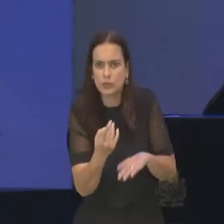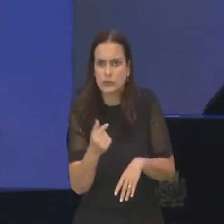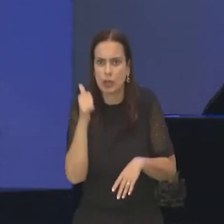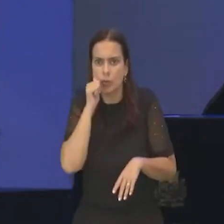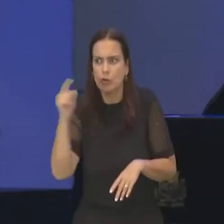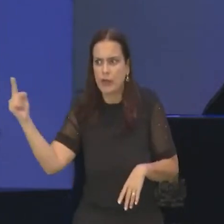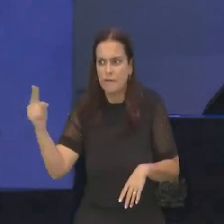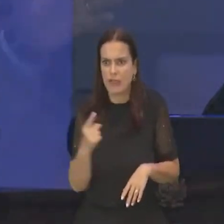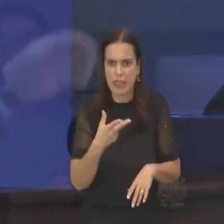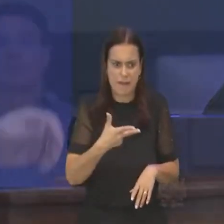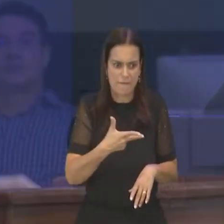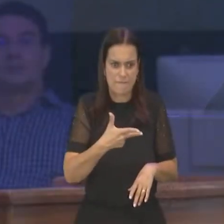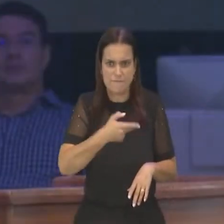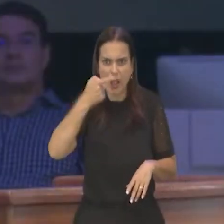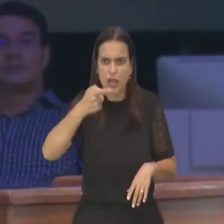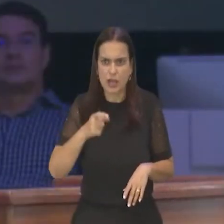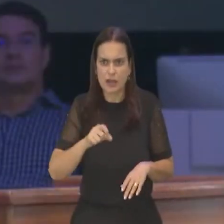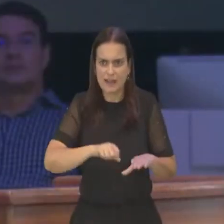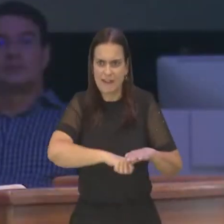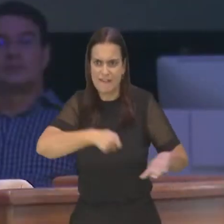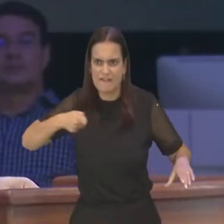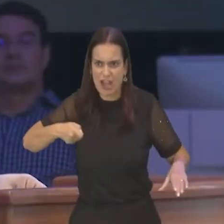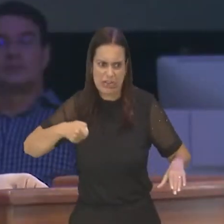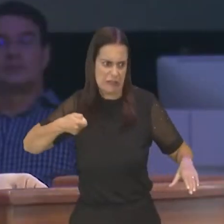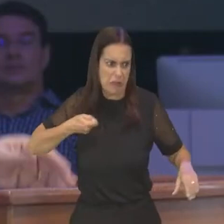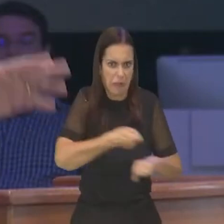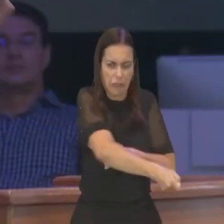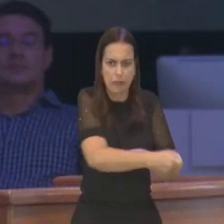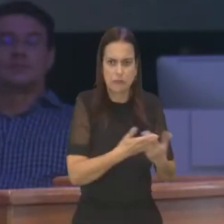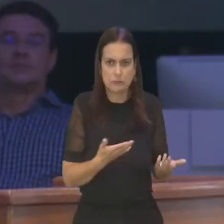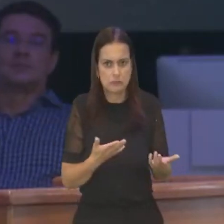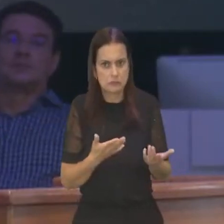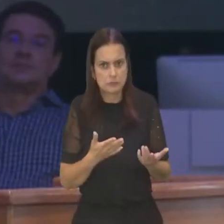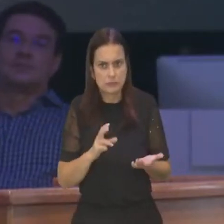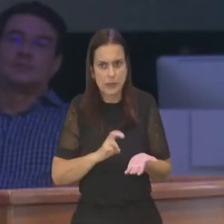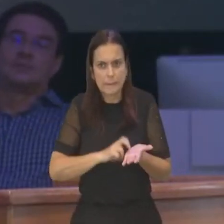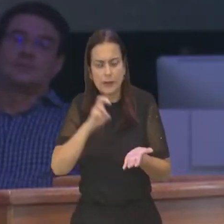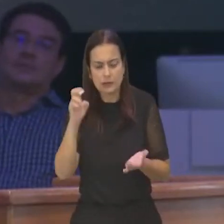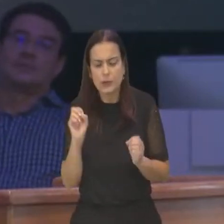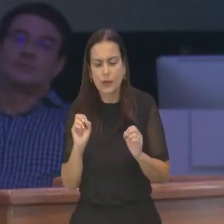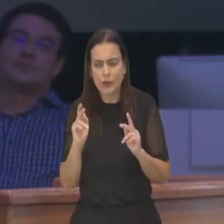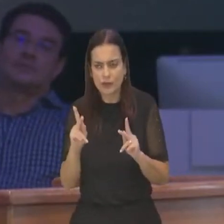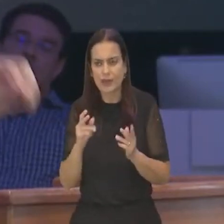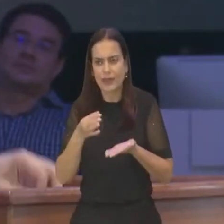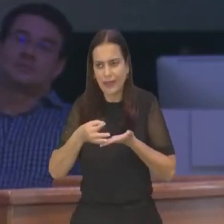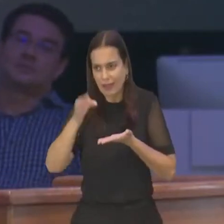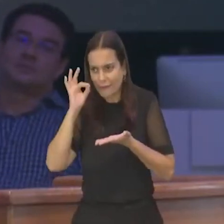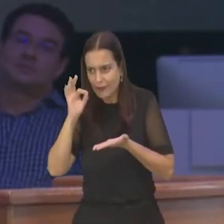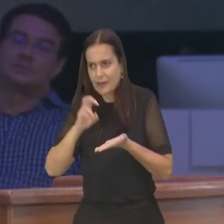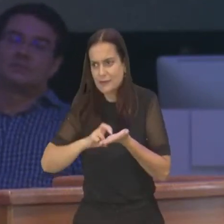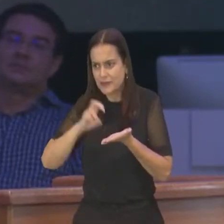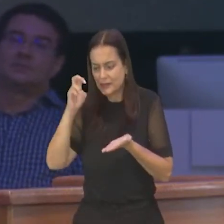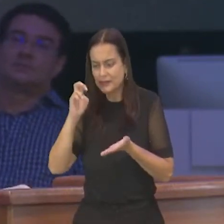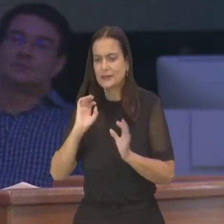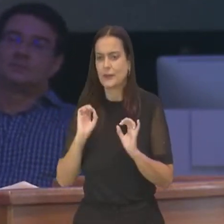quarto armada, pega uma faca na cozinha. O dia amanheceu, tudo bem, tomamos um café,